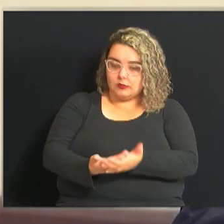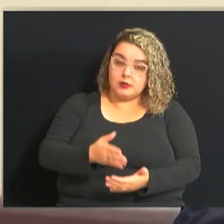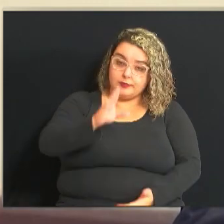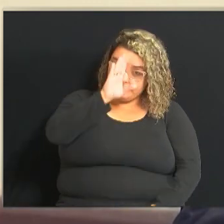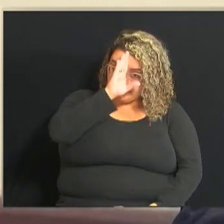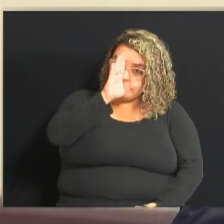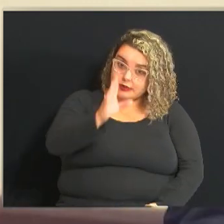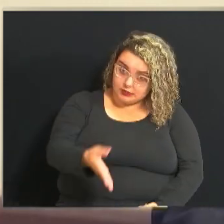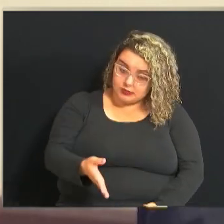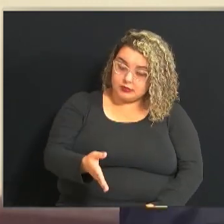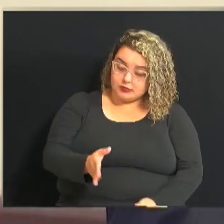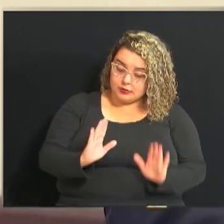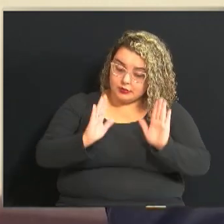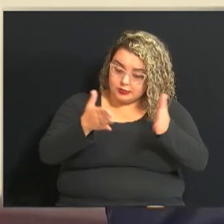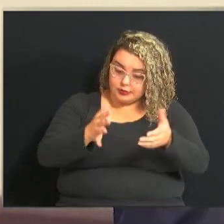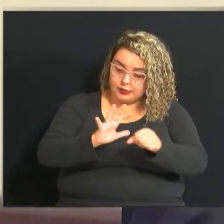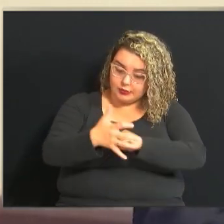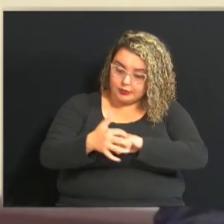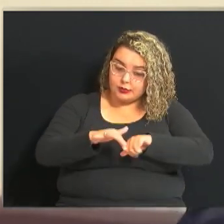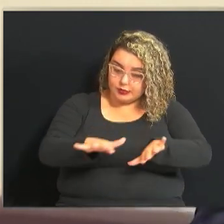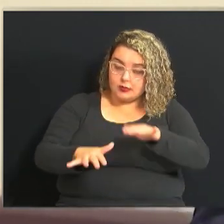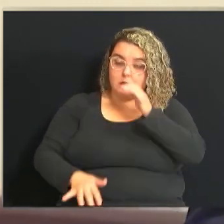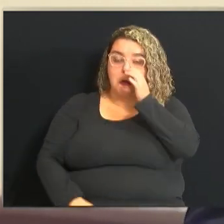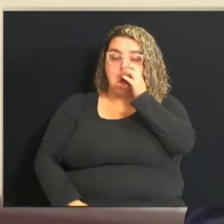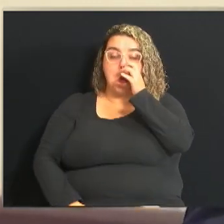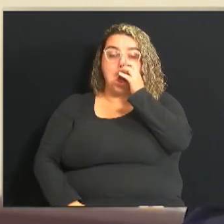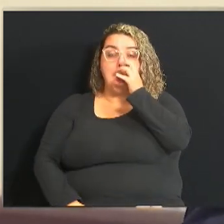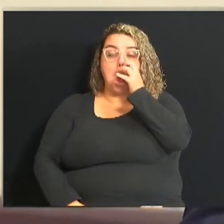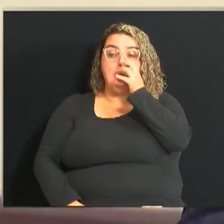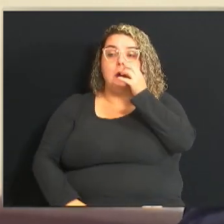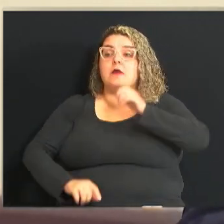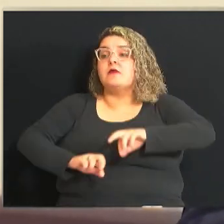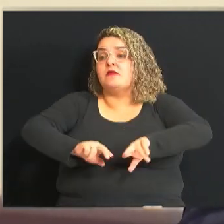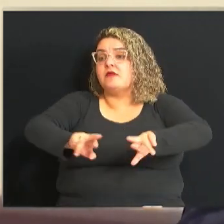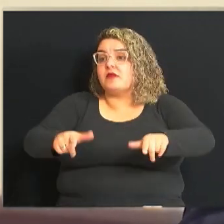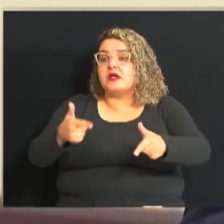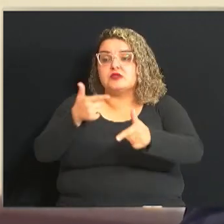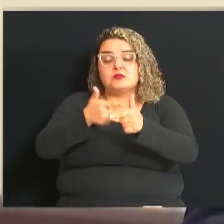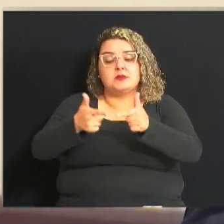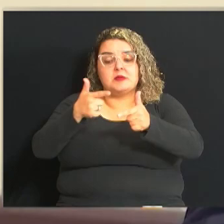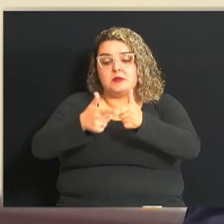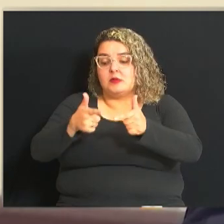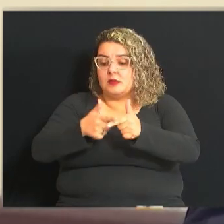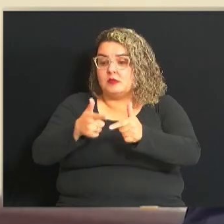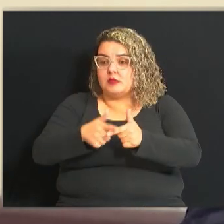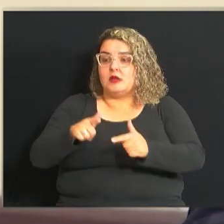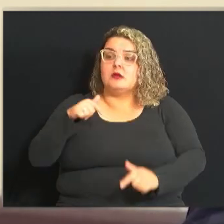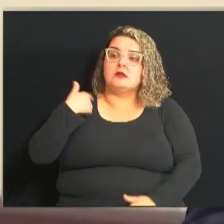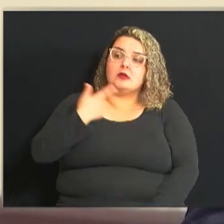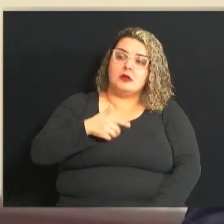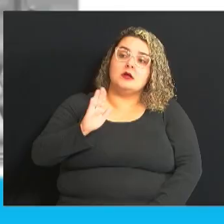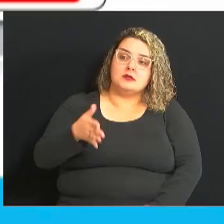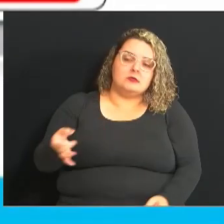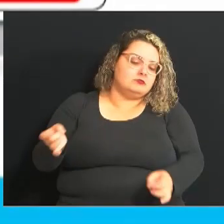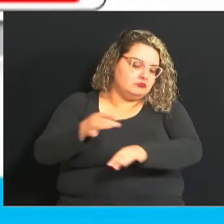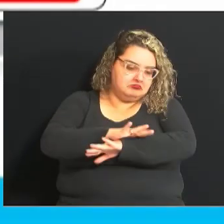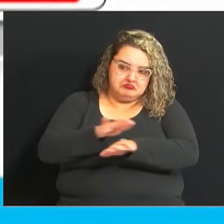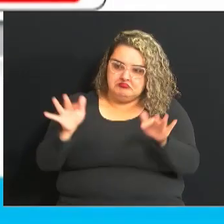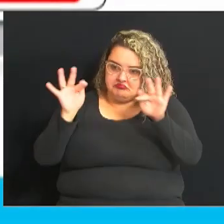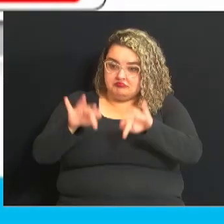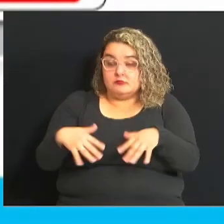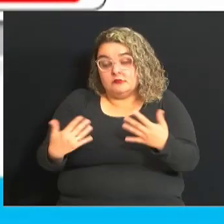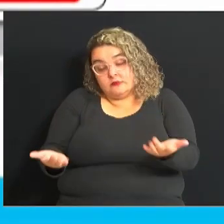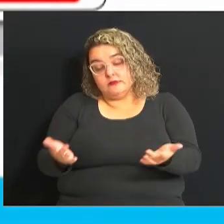principalmente em função da pandemia, que trouxe uma série de transtornos, nós estaríamos já com essa obra finalizada.